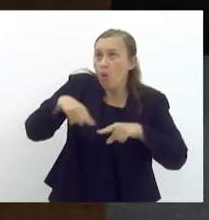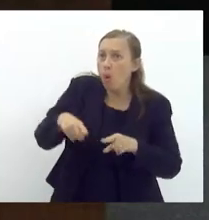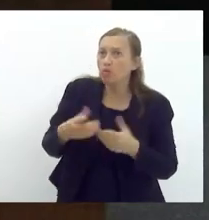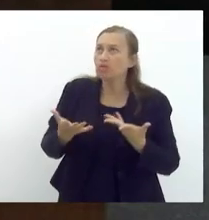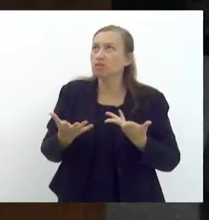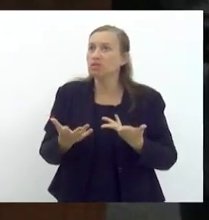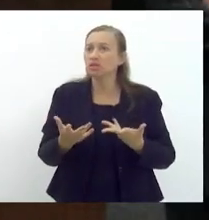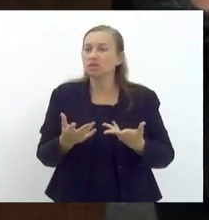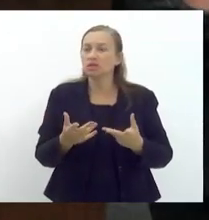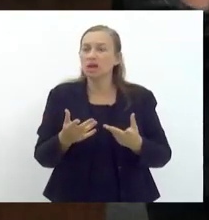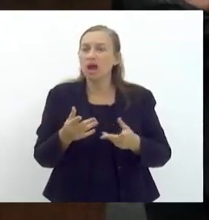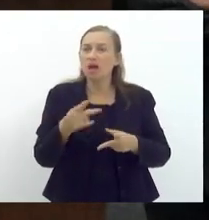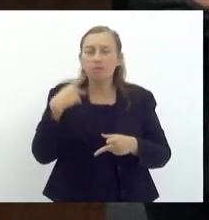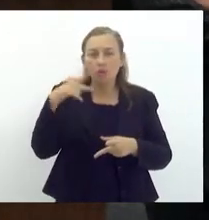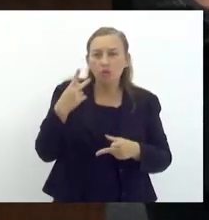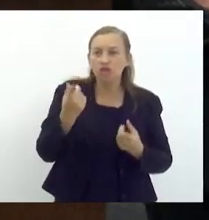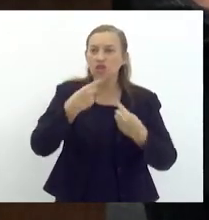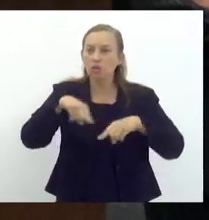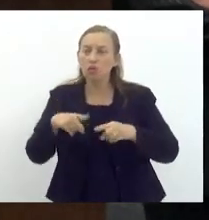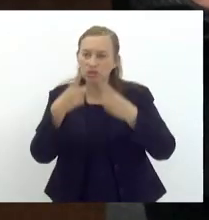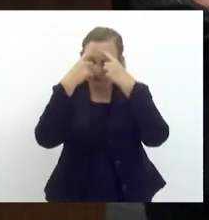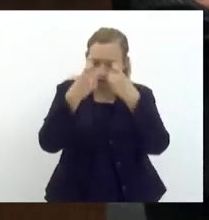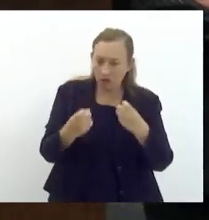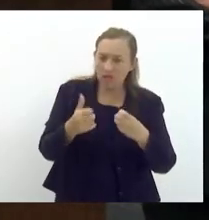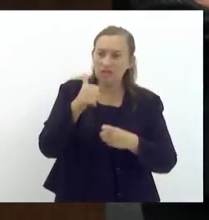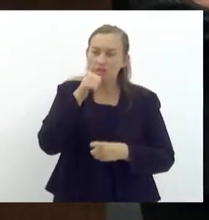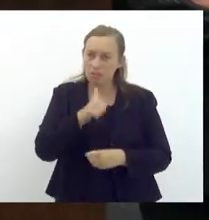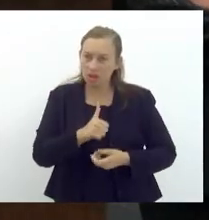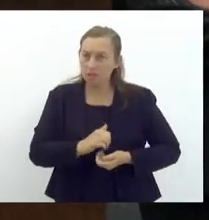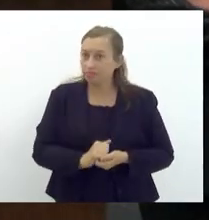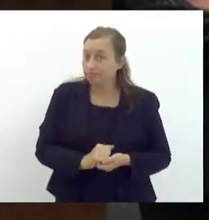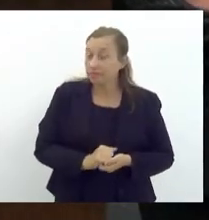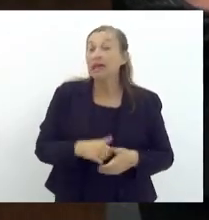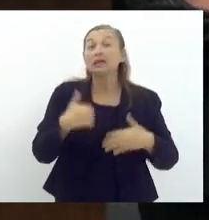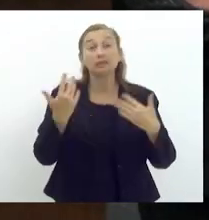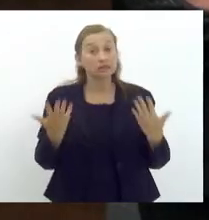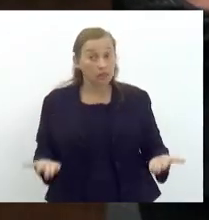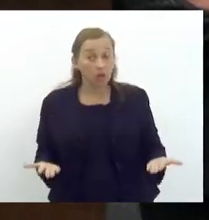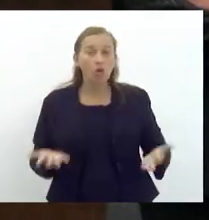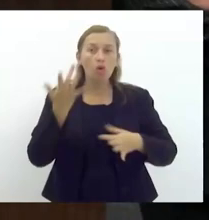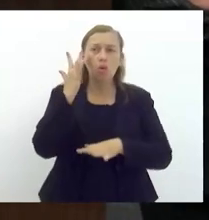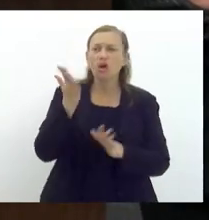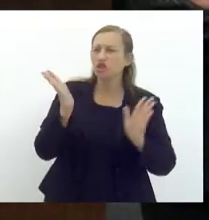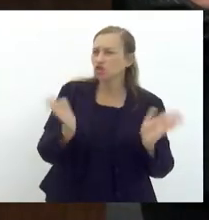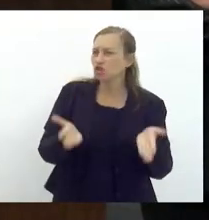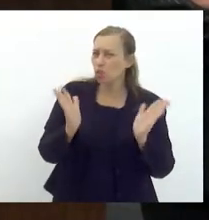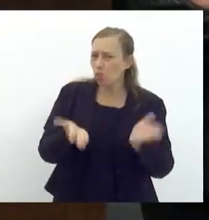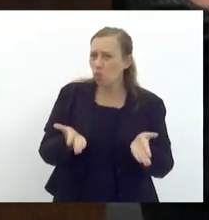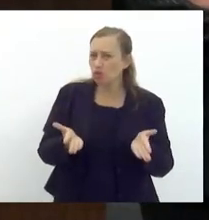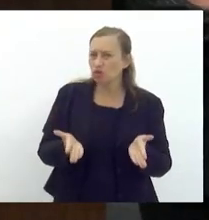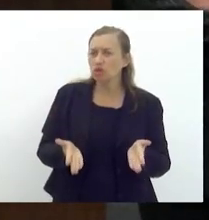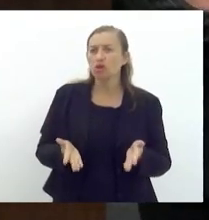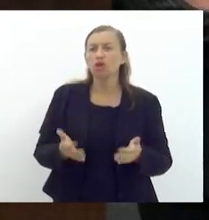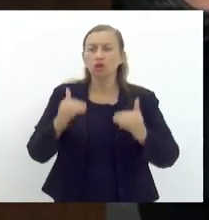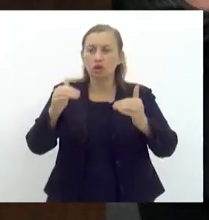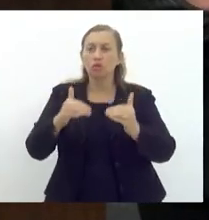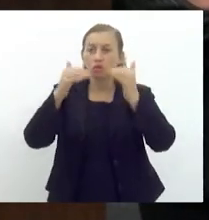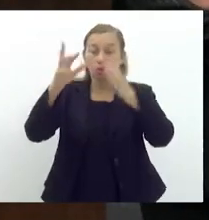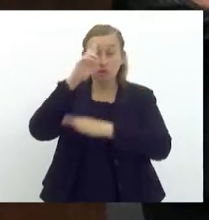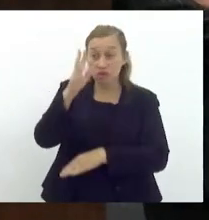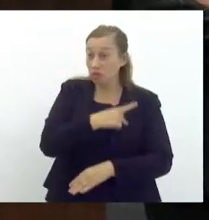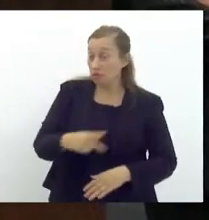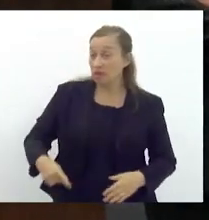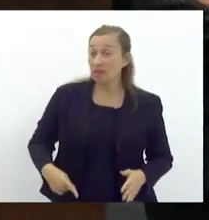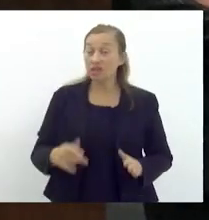a política que Combate à violência em relação às mulheres Então eu acho que hoje vossa excelência de um exemplo